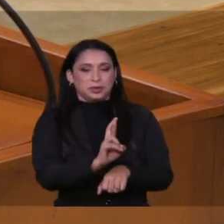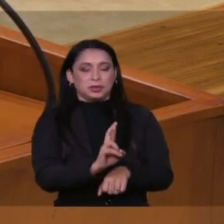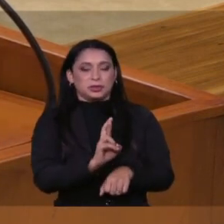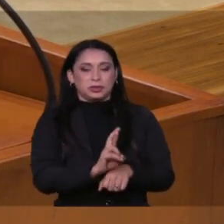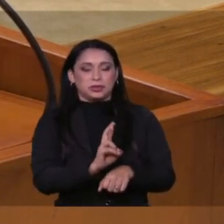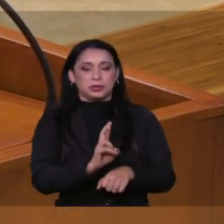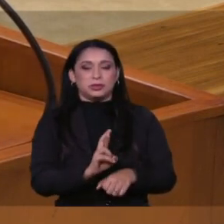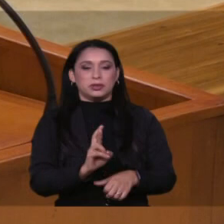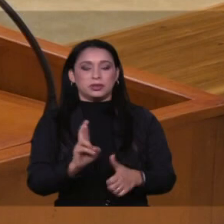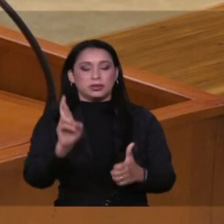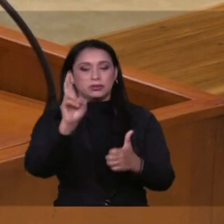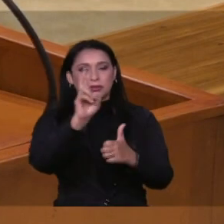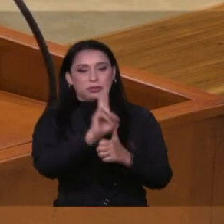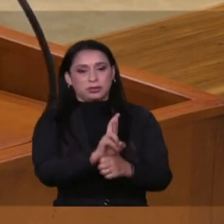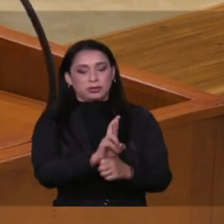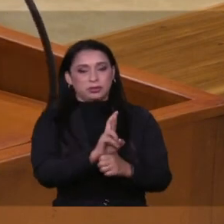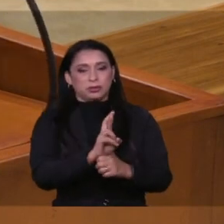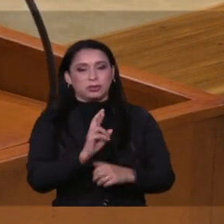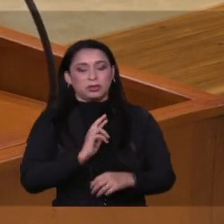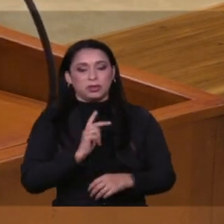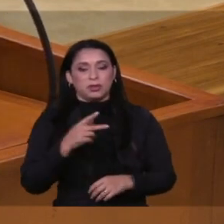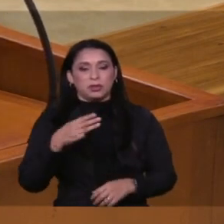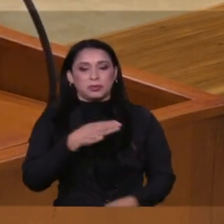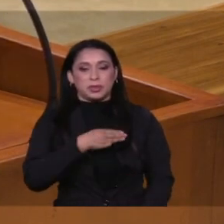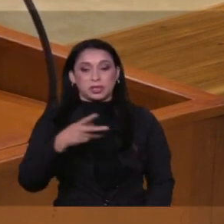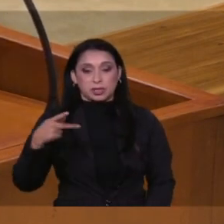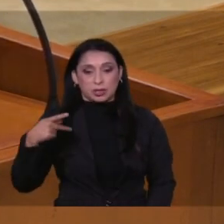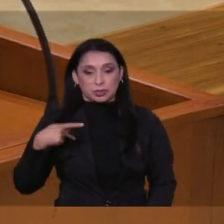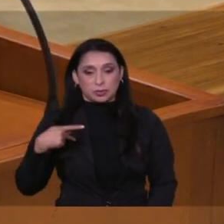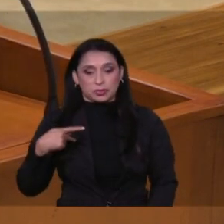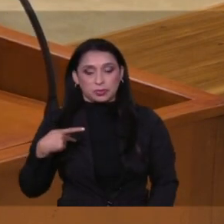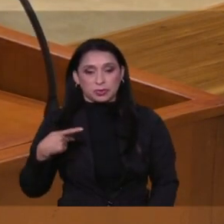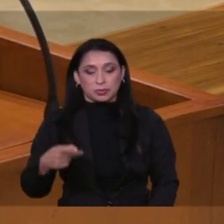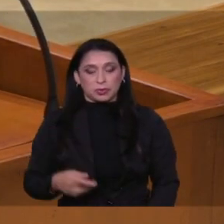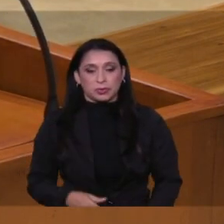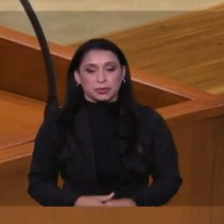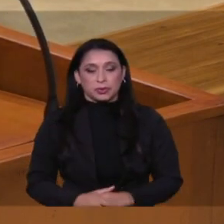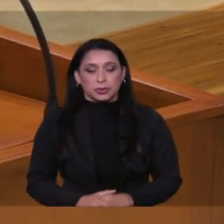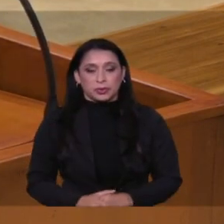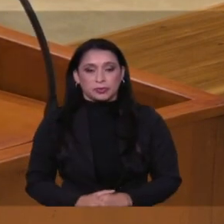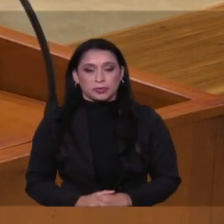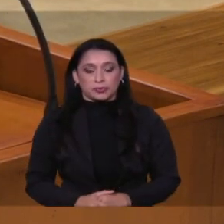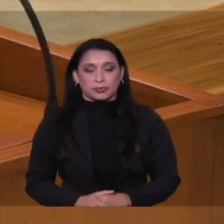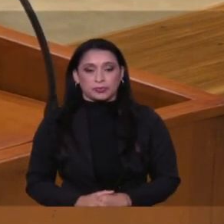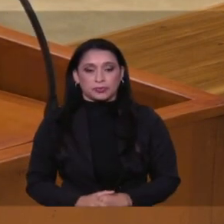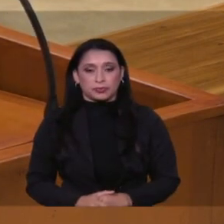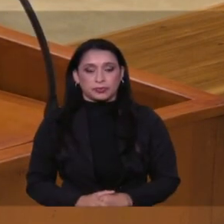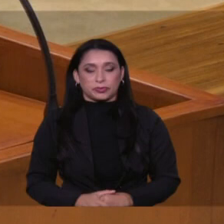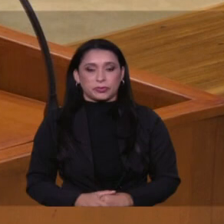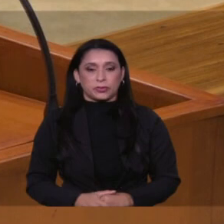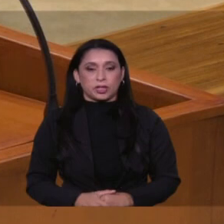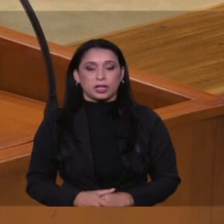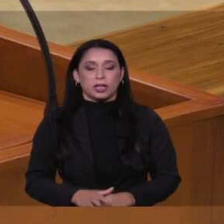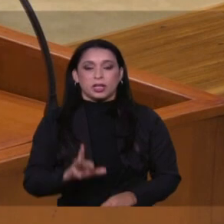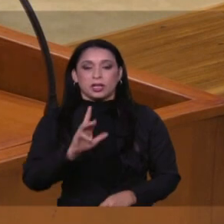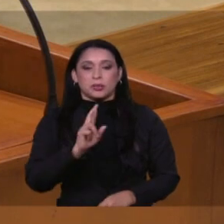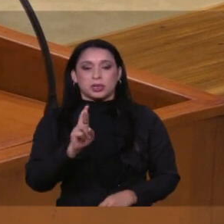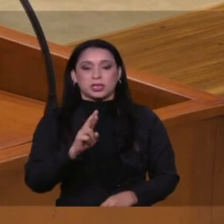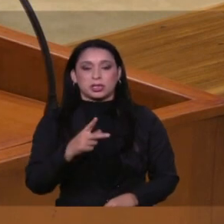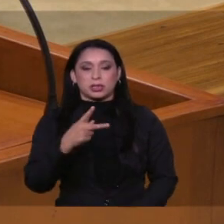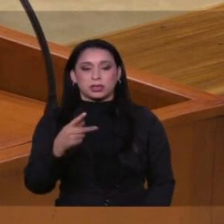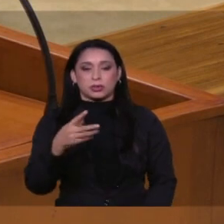Federal. Bom, aqui estamos falando, como adiantado já no relatório, pelo Partido dos Trabalhadores no bojo das